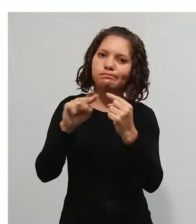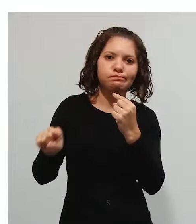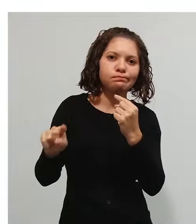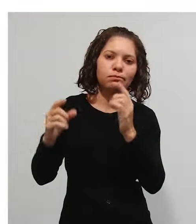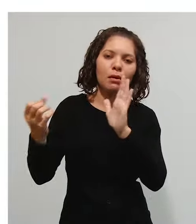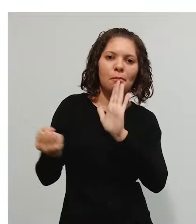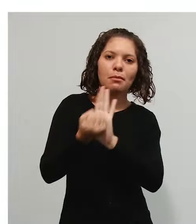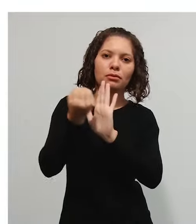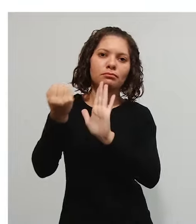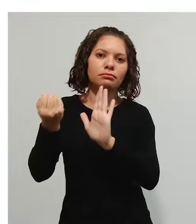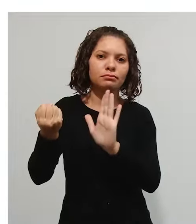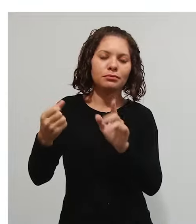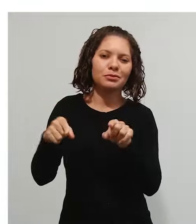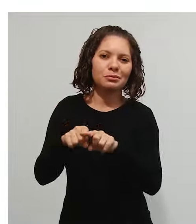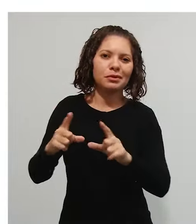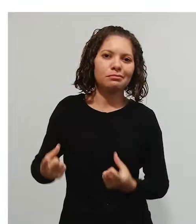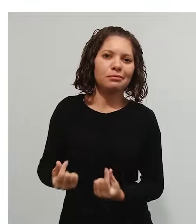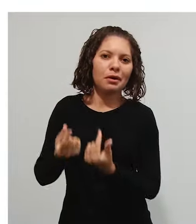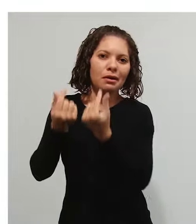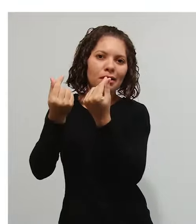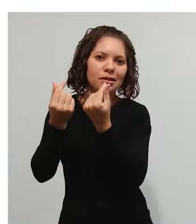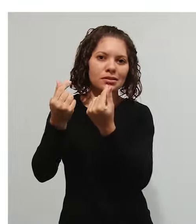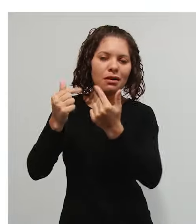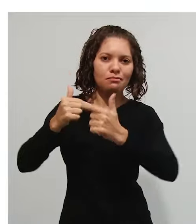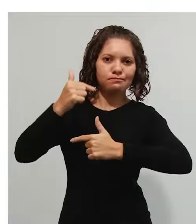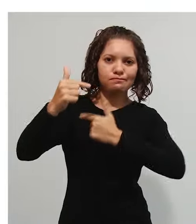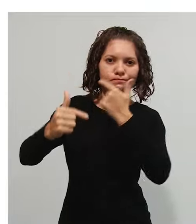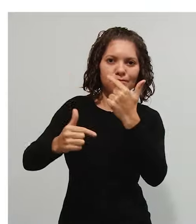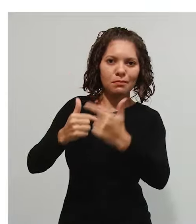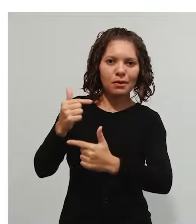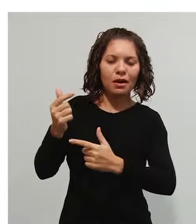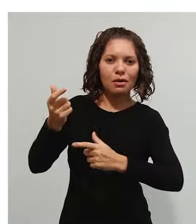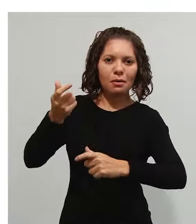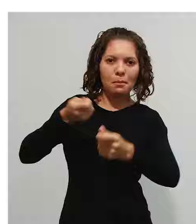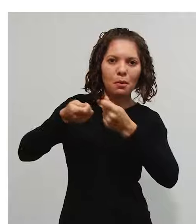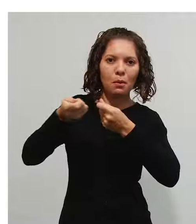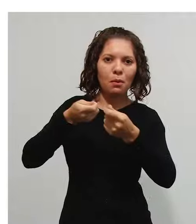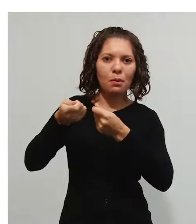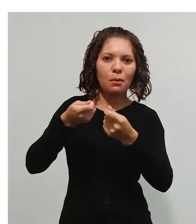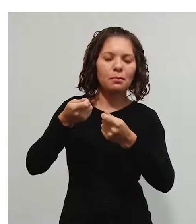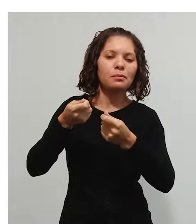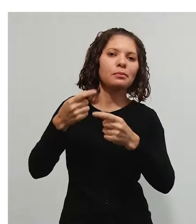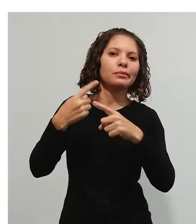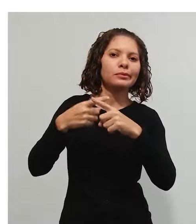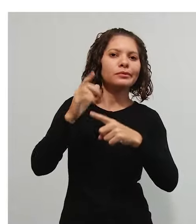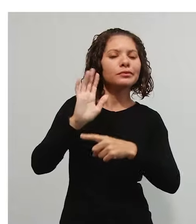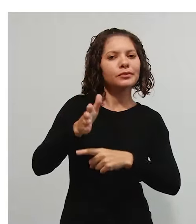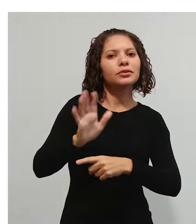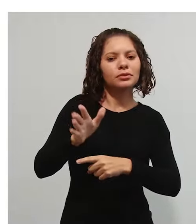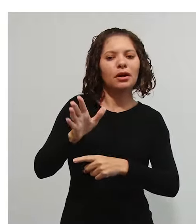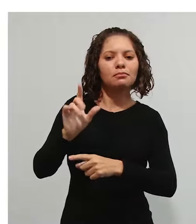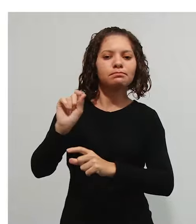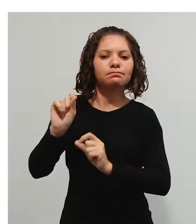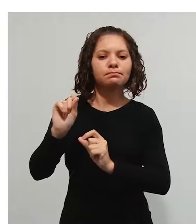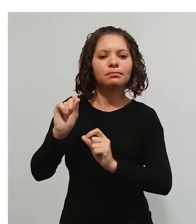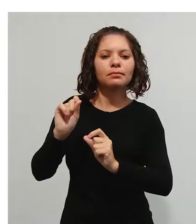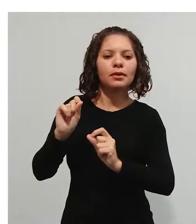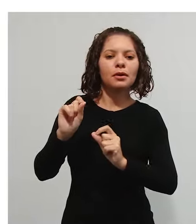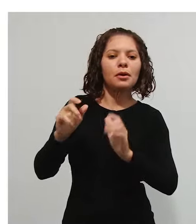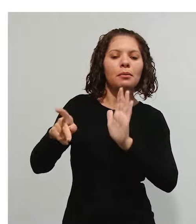com exploração de atividade econômica porque aqu eles estão num regime de concorrência tá regidas pelas normas